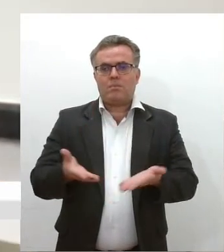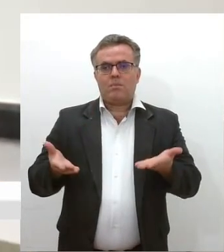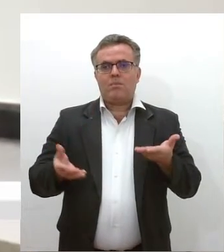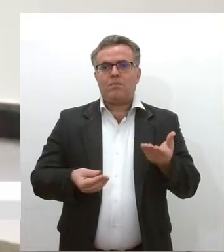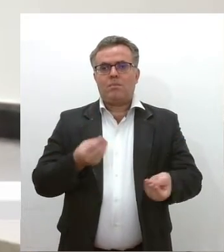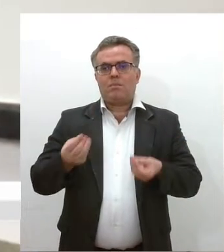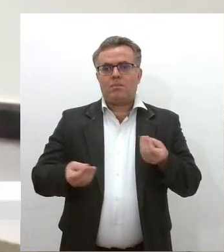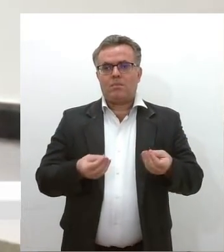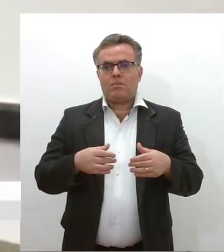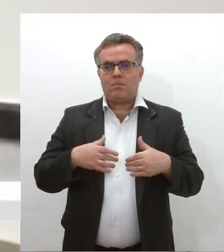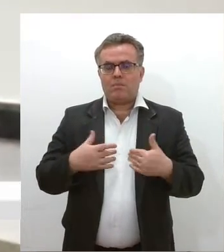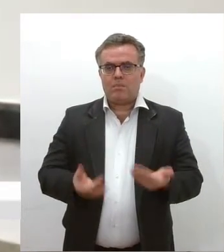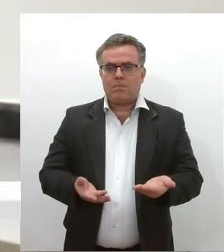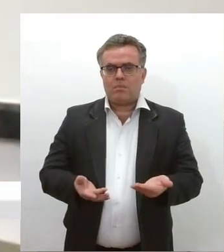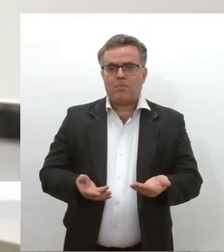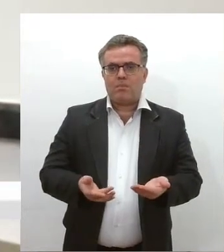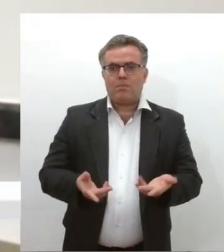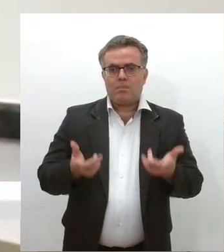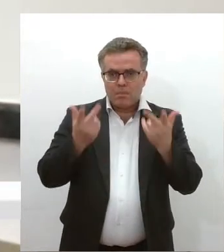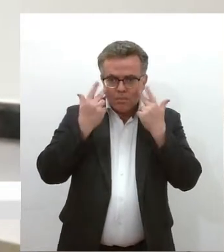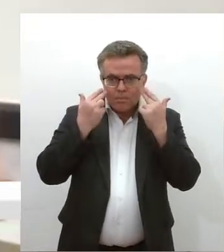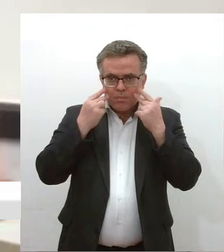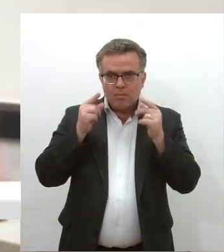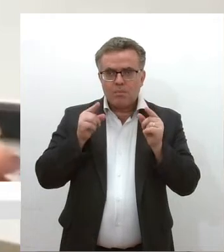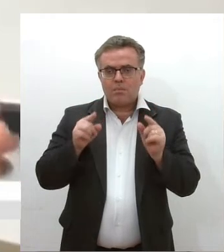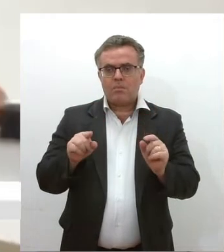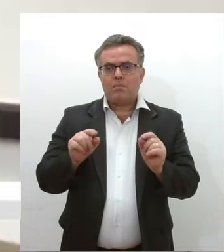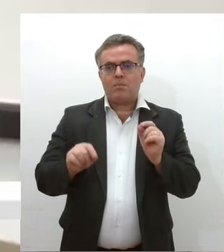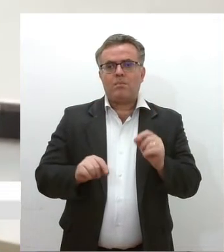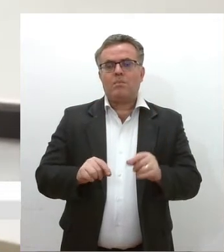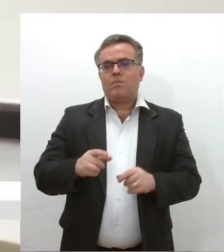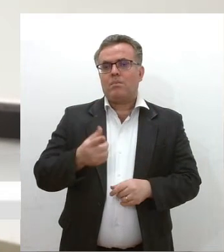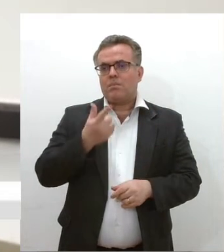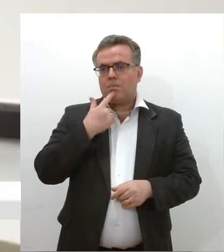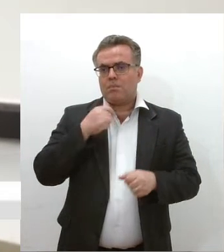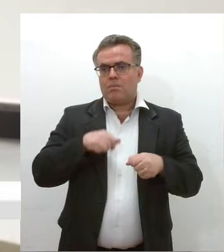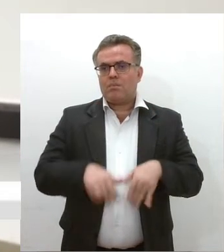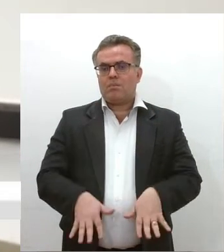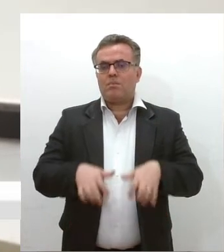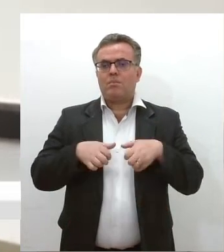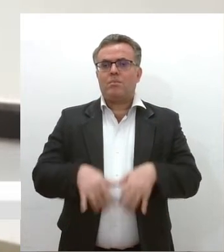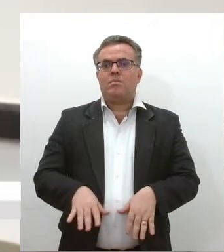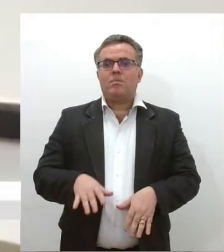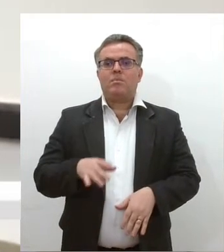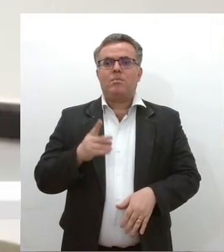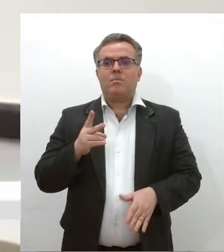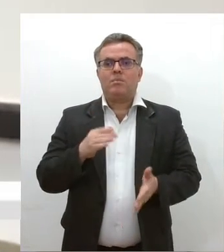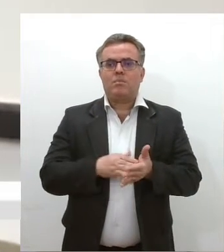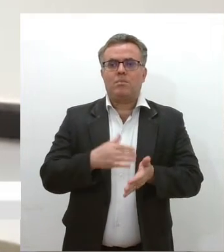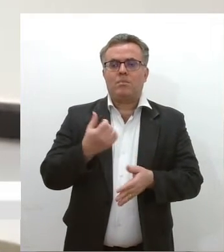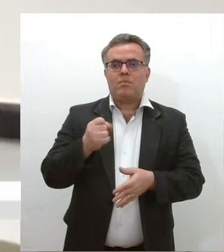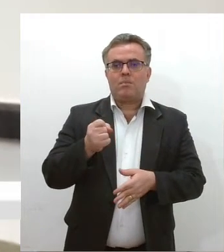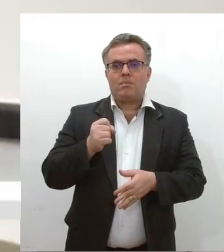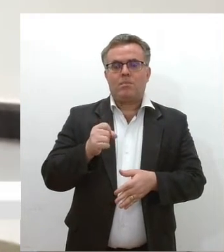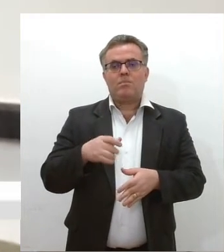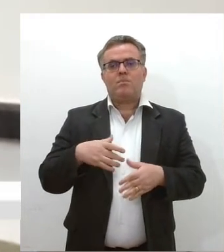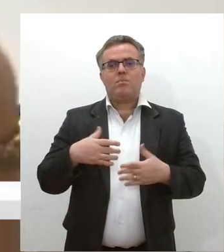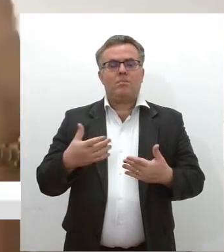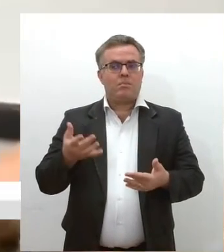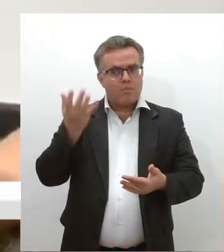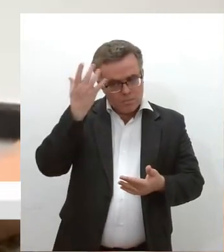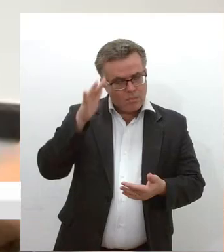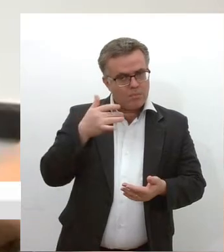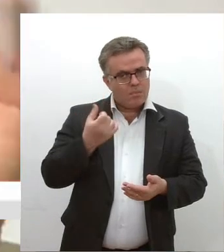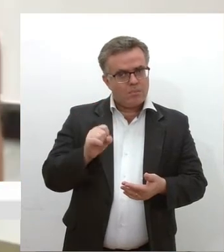certo? Sim. Então, normal é você sangrar de 2 até 8 dias. Isso é normal, certo? Se você